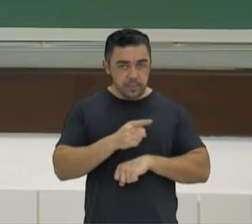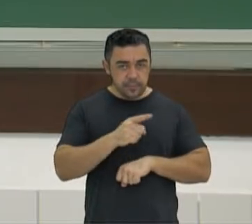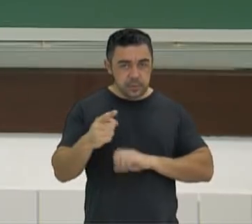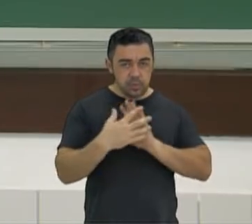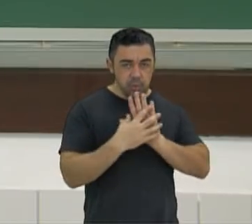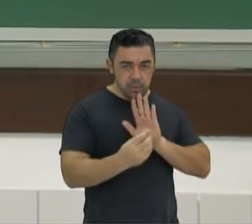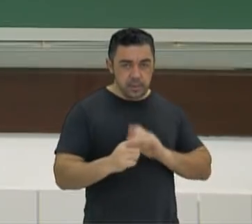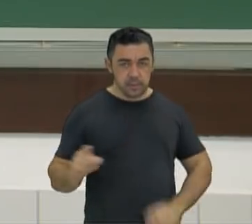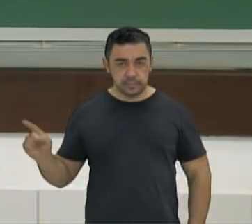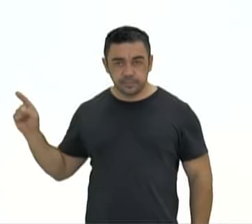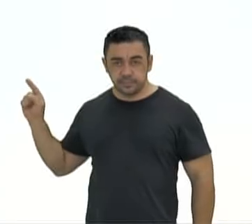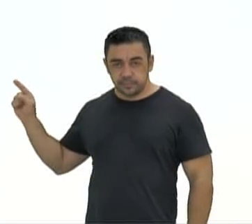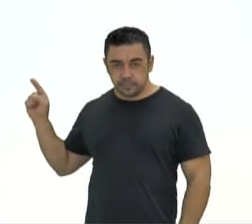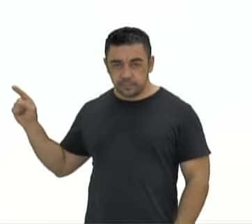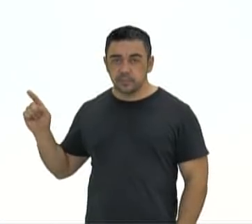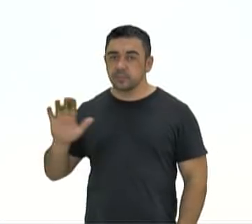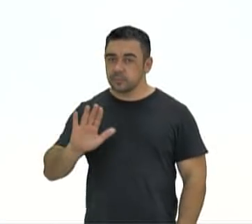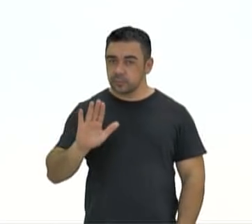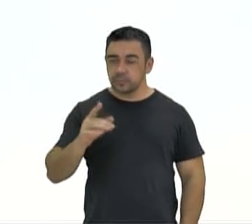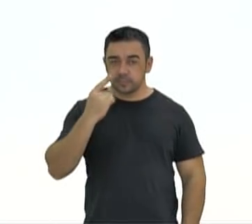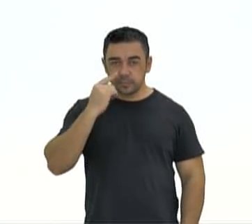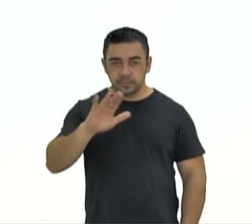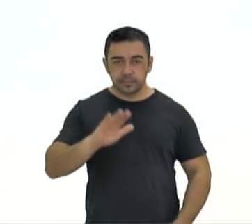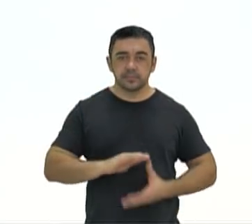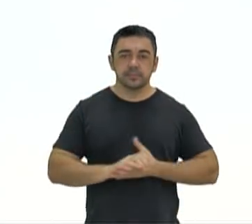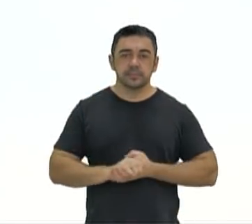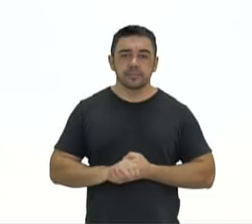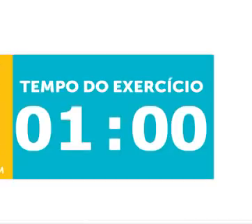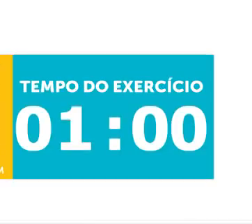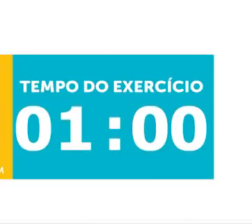vocês copiarem esse slide e a gente já volta.